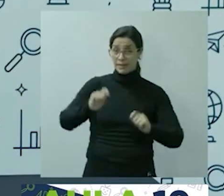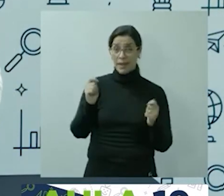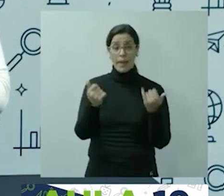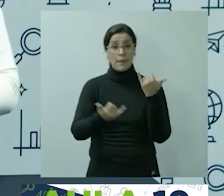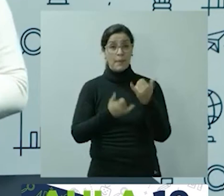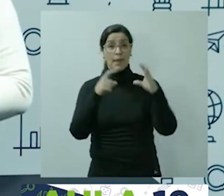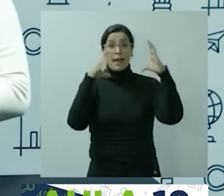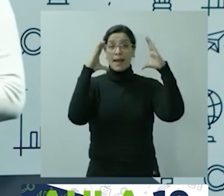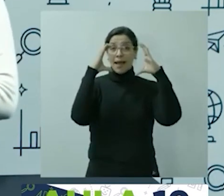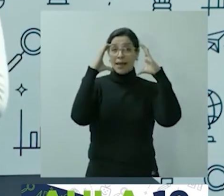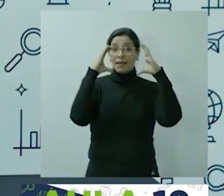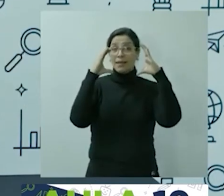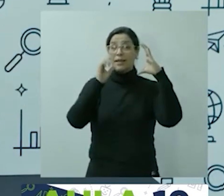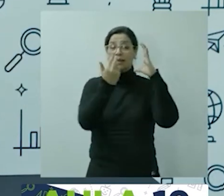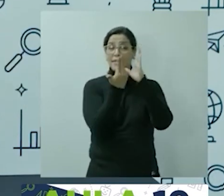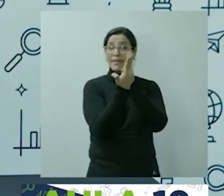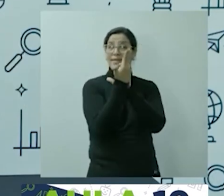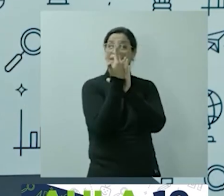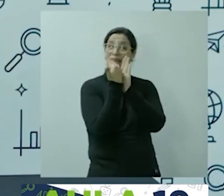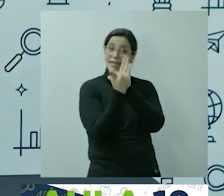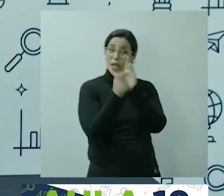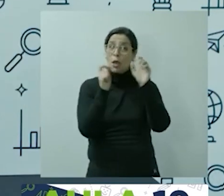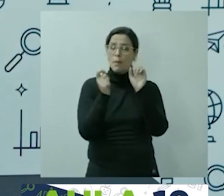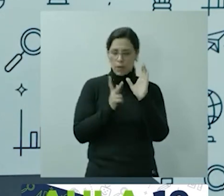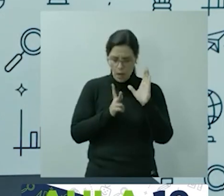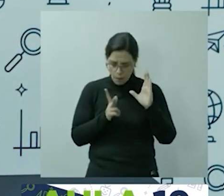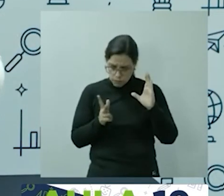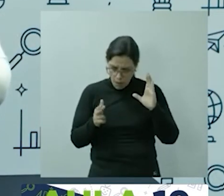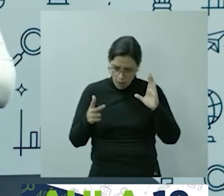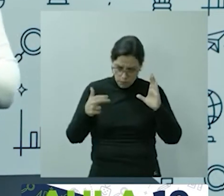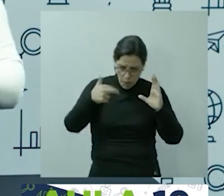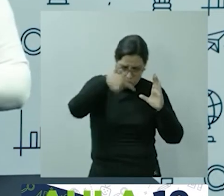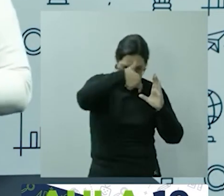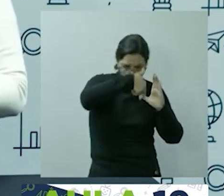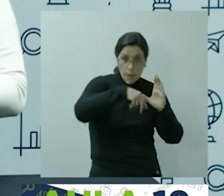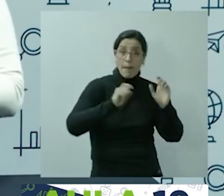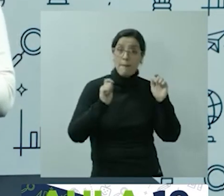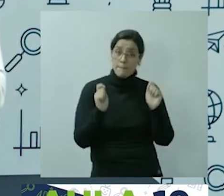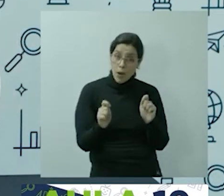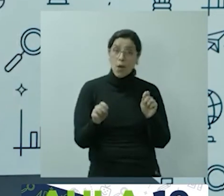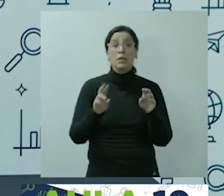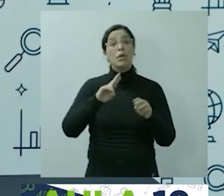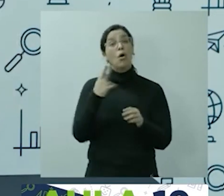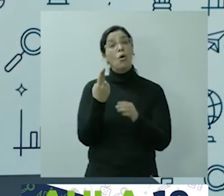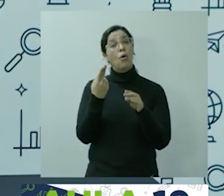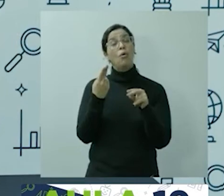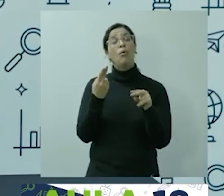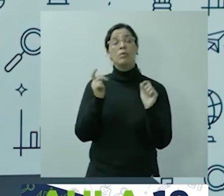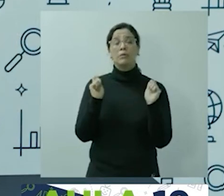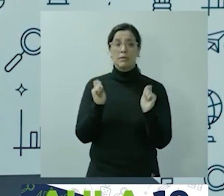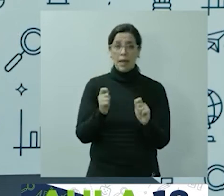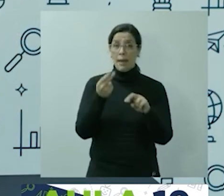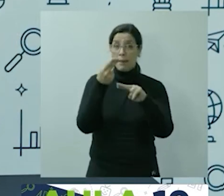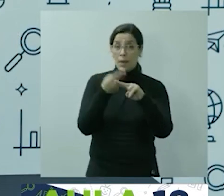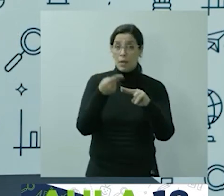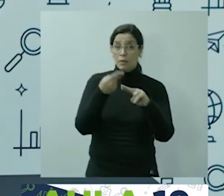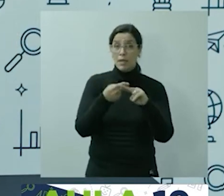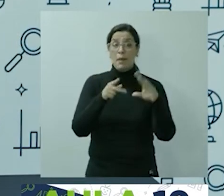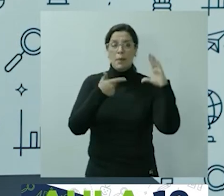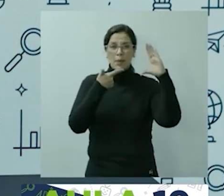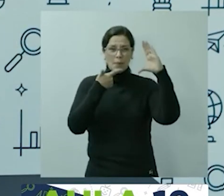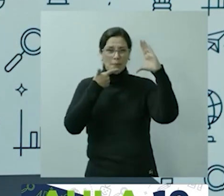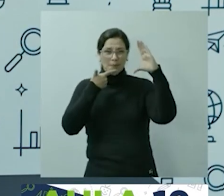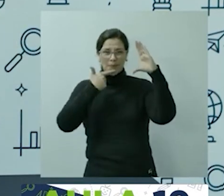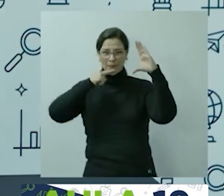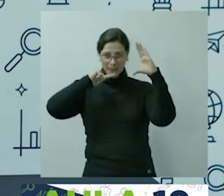essas carinhas desenhando ou recortando de algum lugar e vocês podem utilizar esses